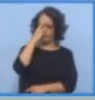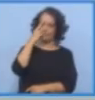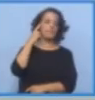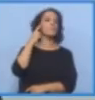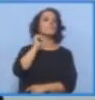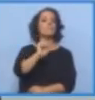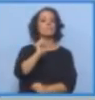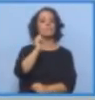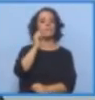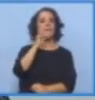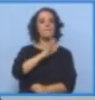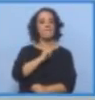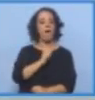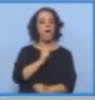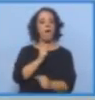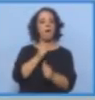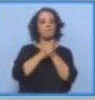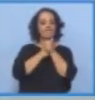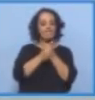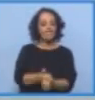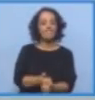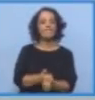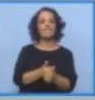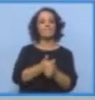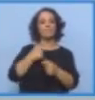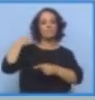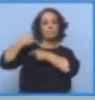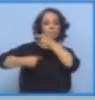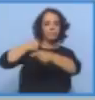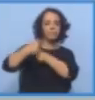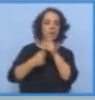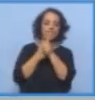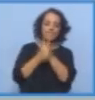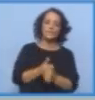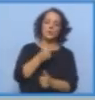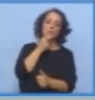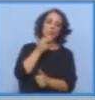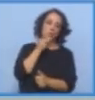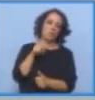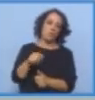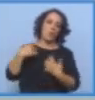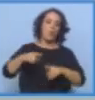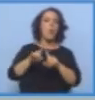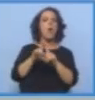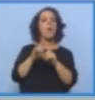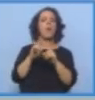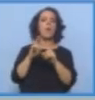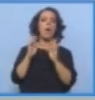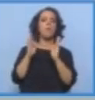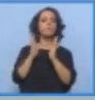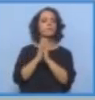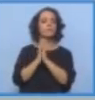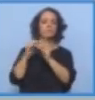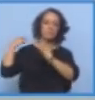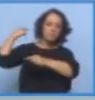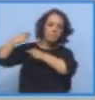sua fidelidade às tradições herdadas, porque o judaísmo é essencialmente uma religião de herança, é uma religião de